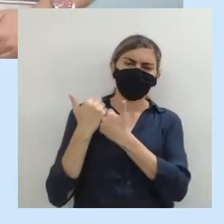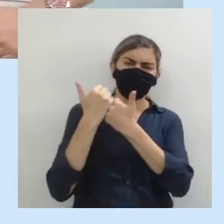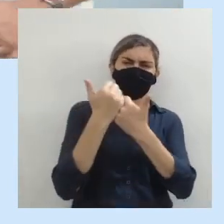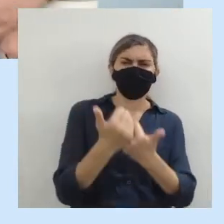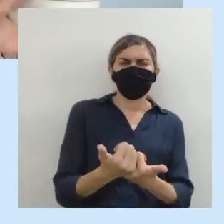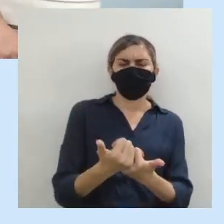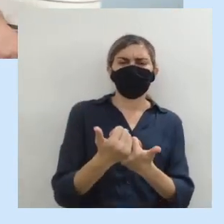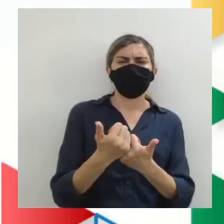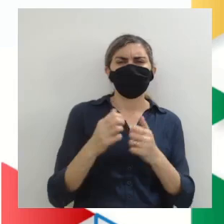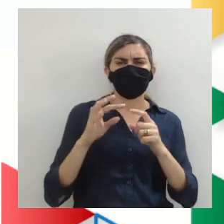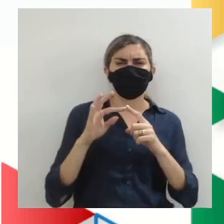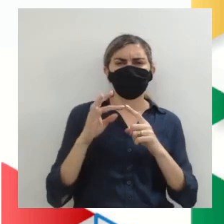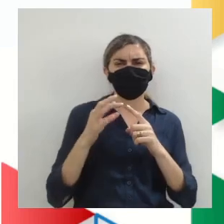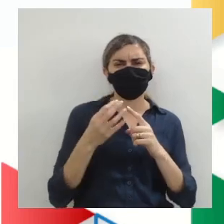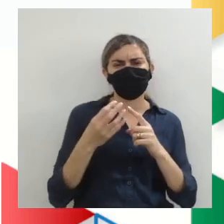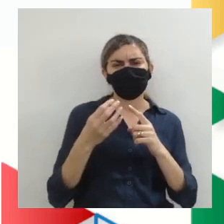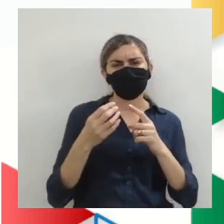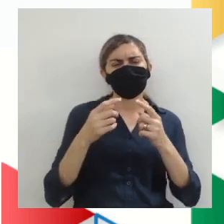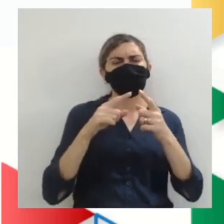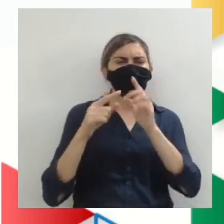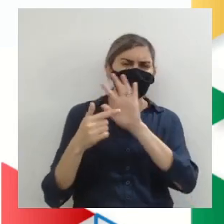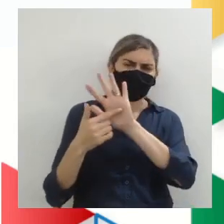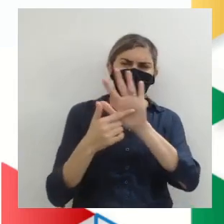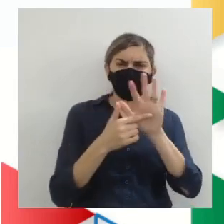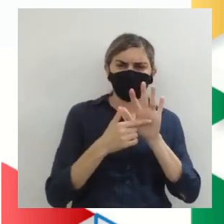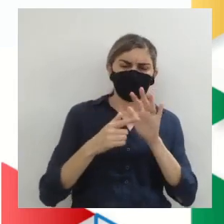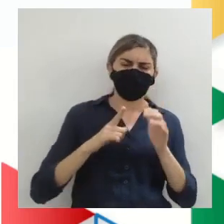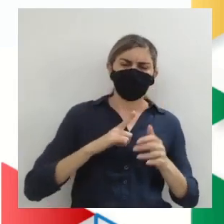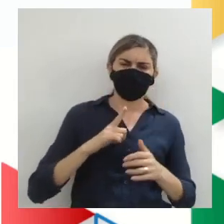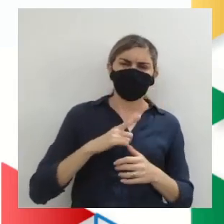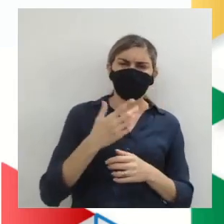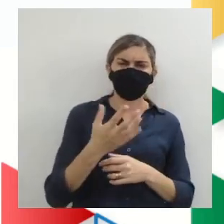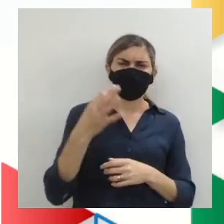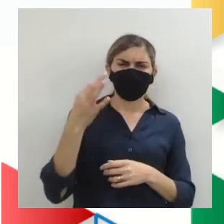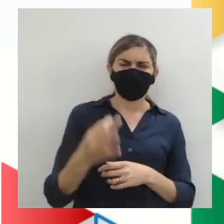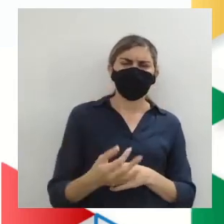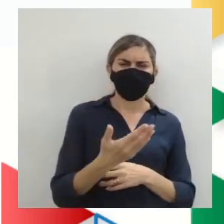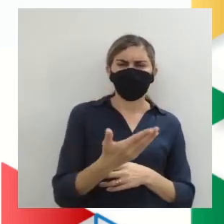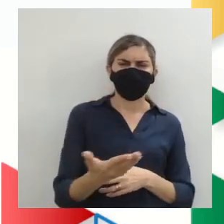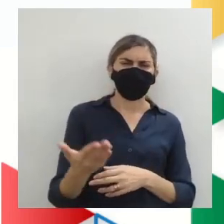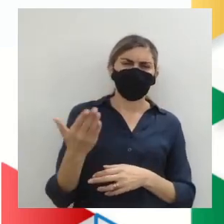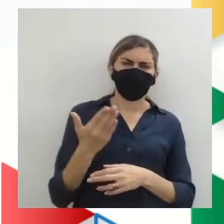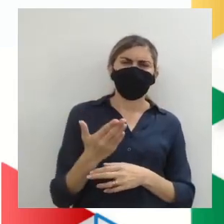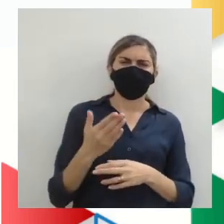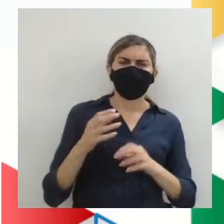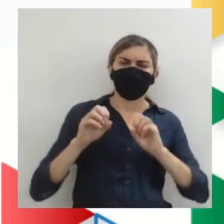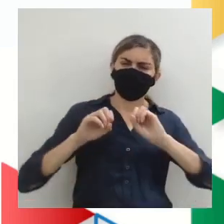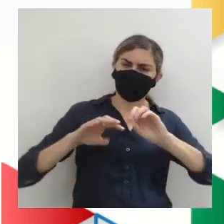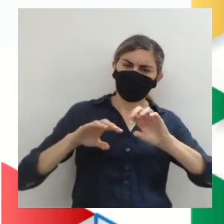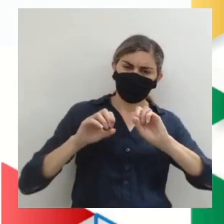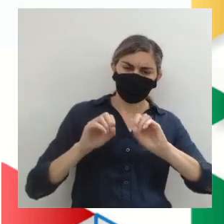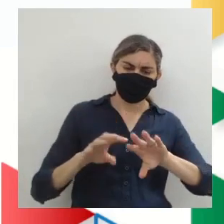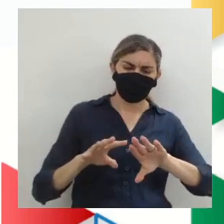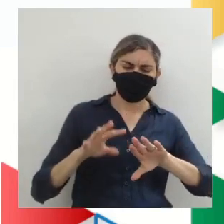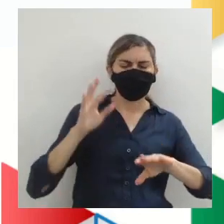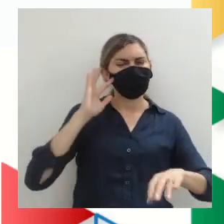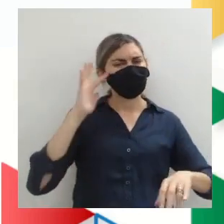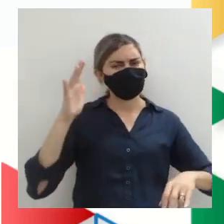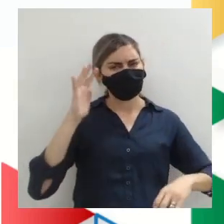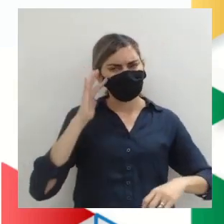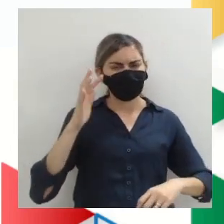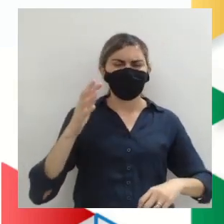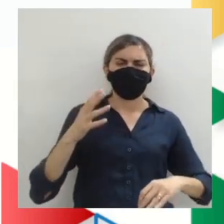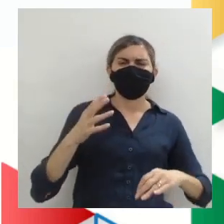representação de uma figura, de uma iluminura, que nós temos aqui justamente de que é um ensino de teologia ou